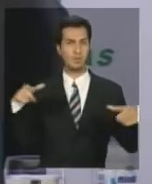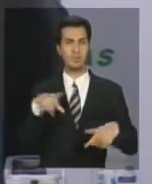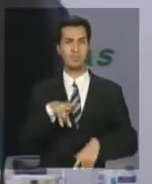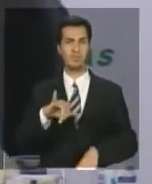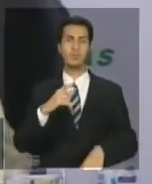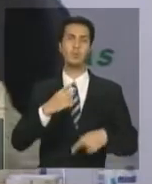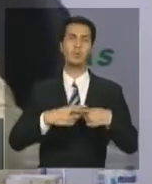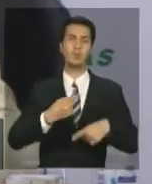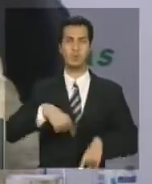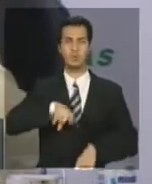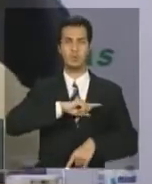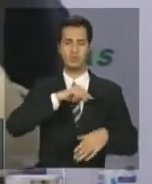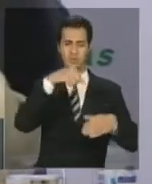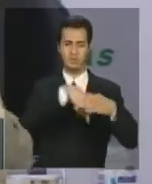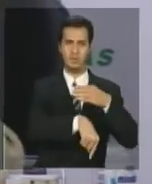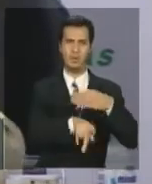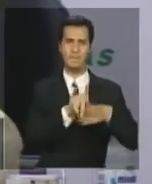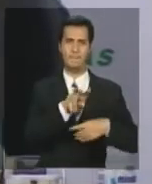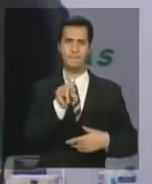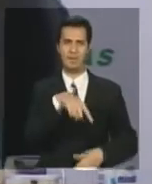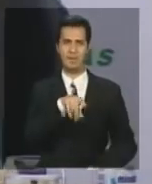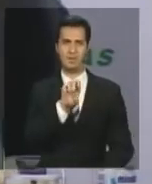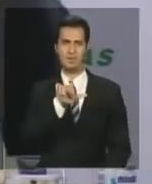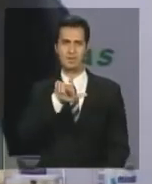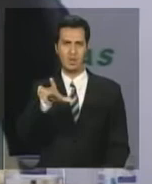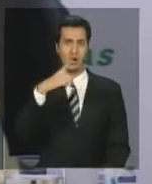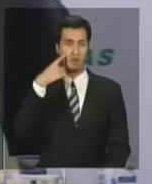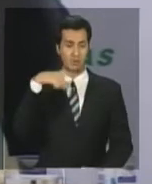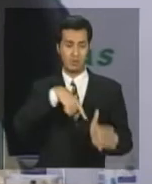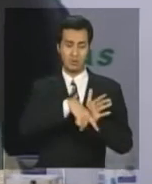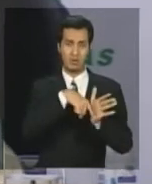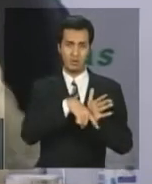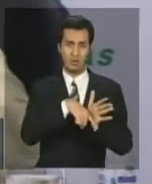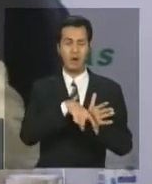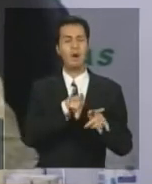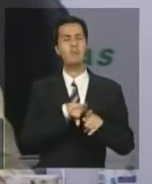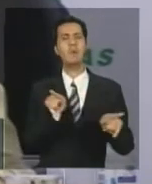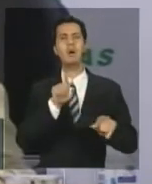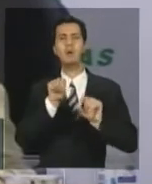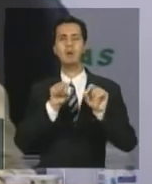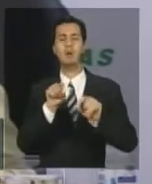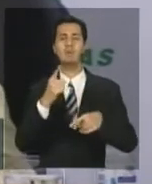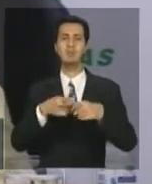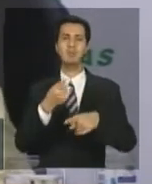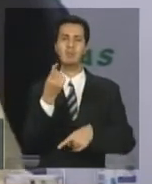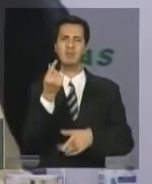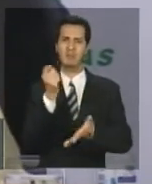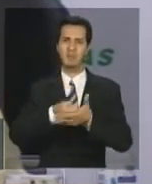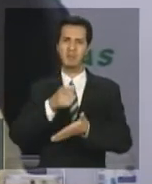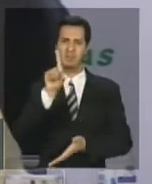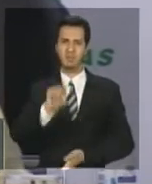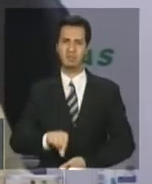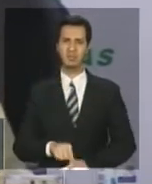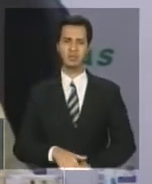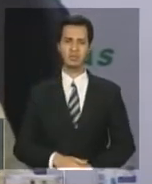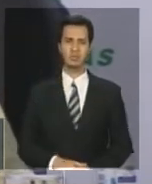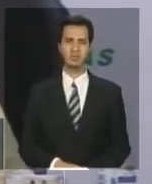está trabalhando para ver um volume adicional, além daquele do plano de negócios, mas por conta de preço, ok?